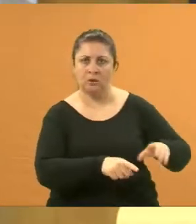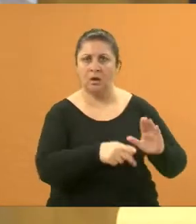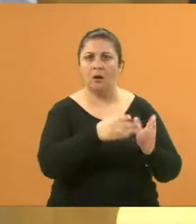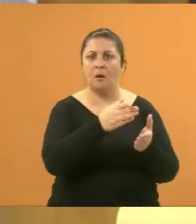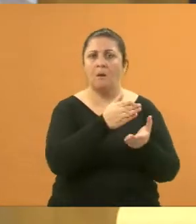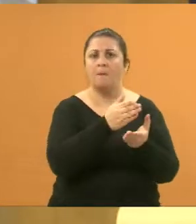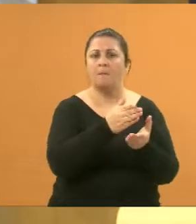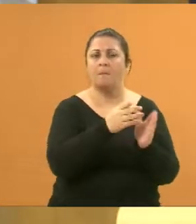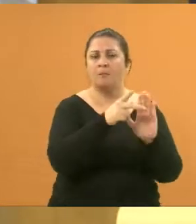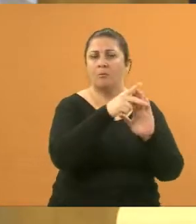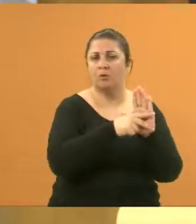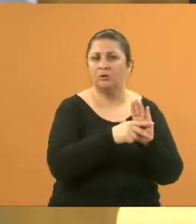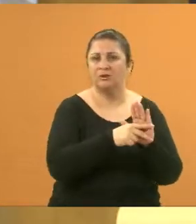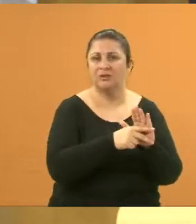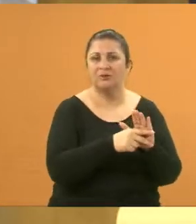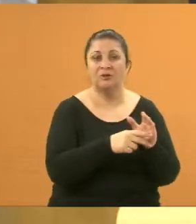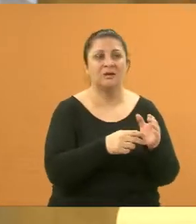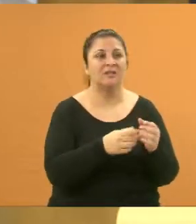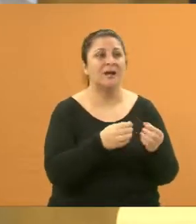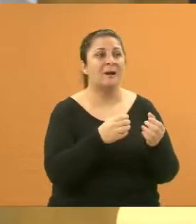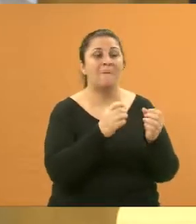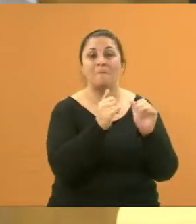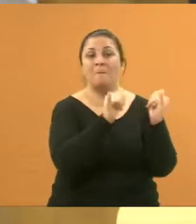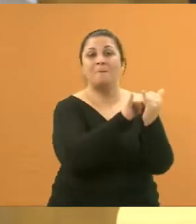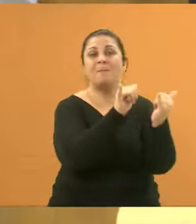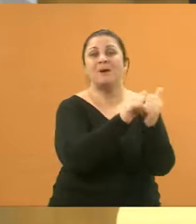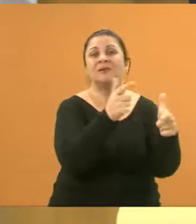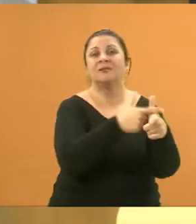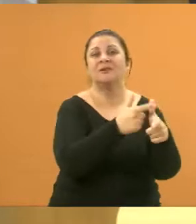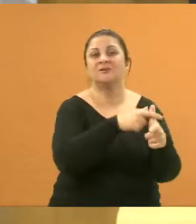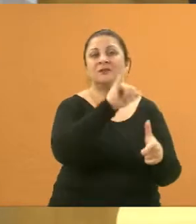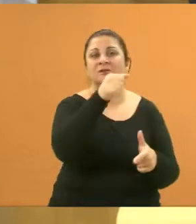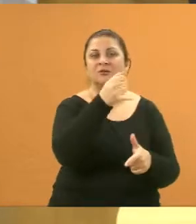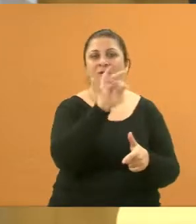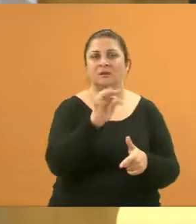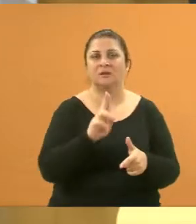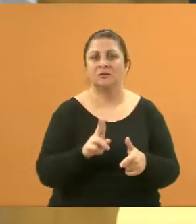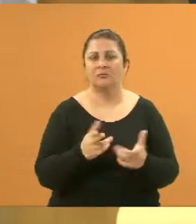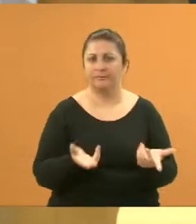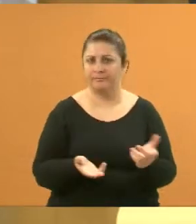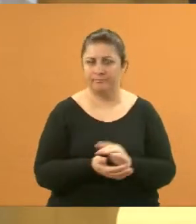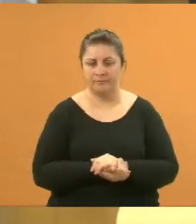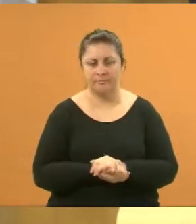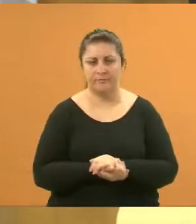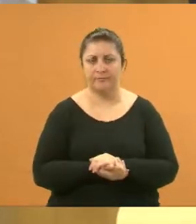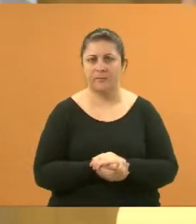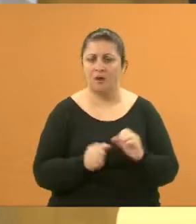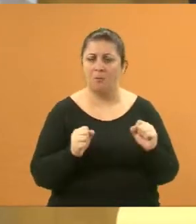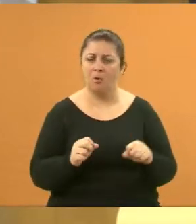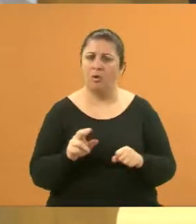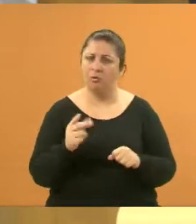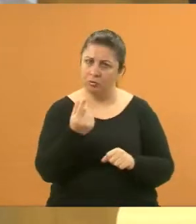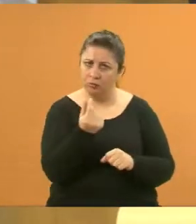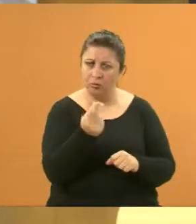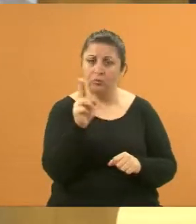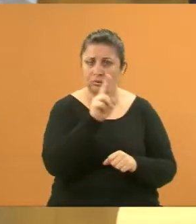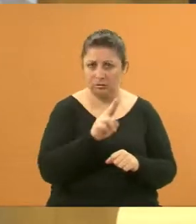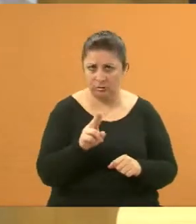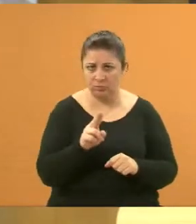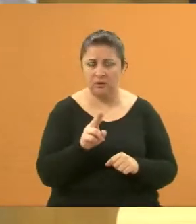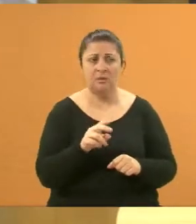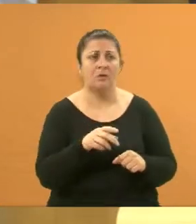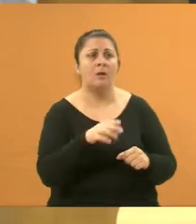JTU, isentando a JTU de 1,1 bilhão, dinheiro esse que poderia ser investido em algumas obras importantíssimas na nossa